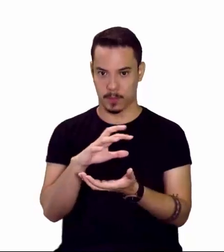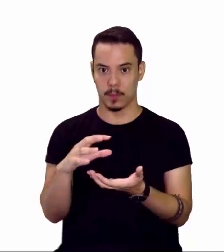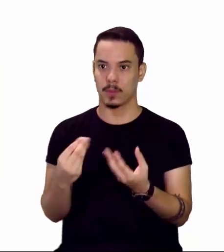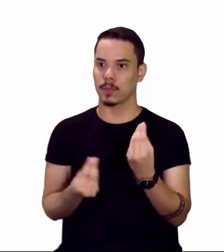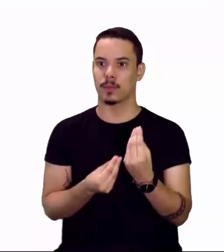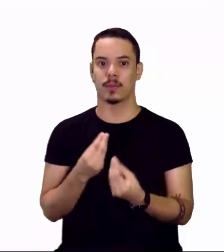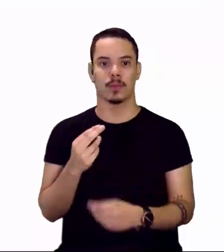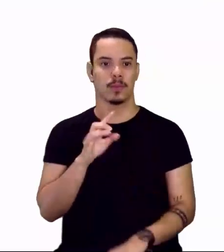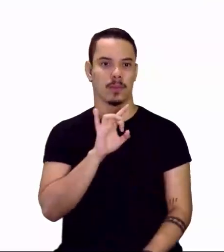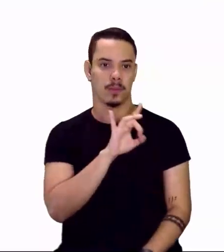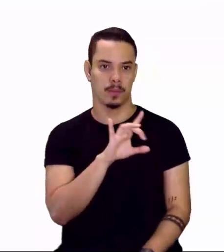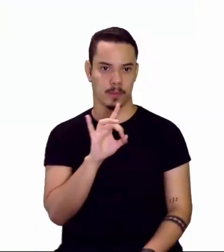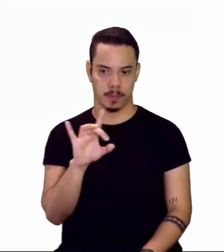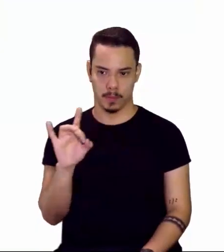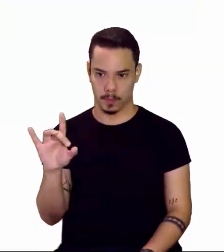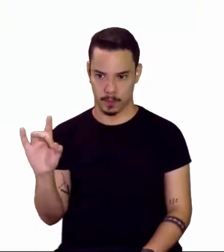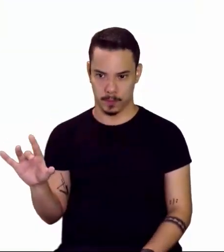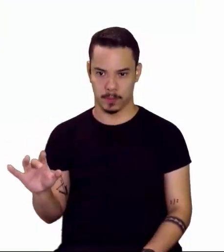cada molécula.